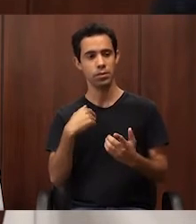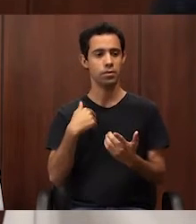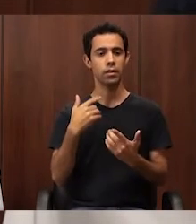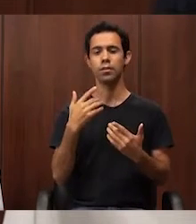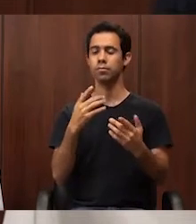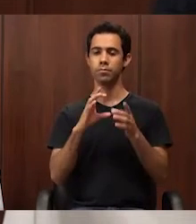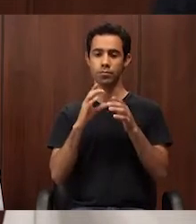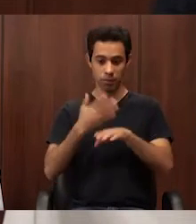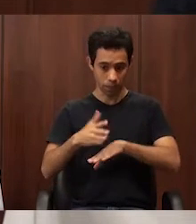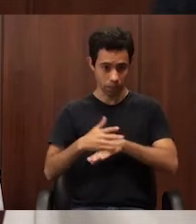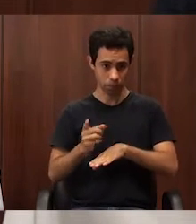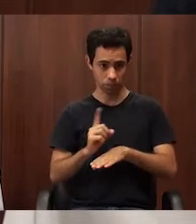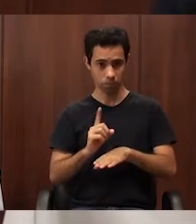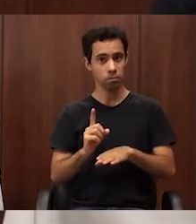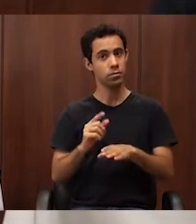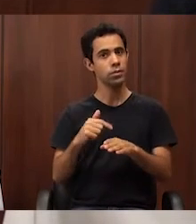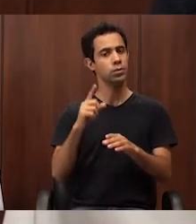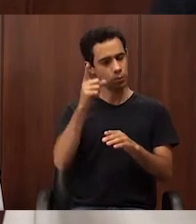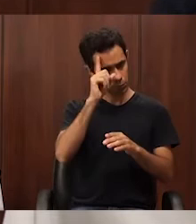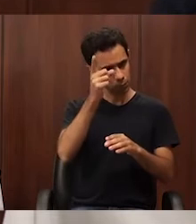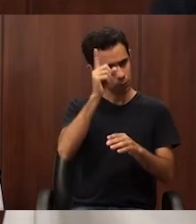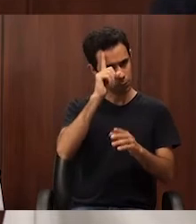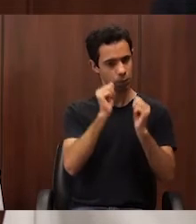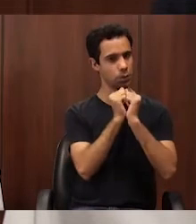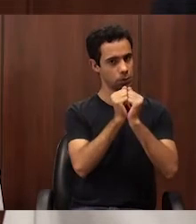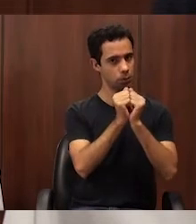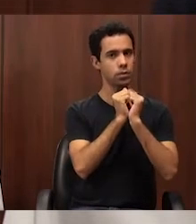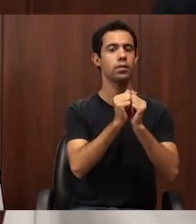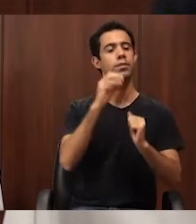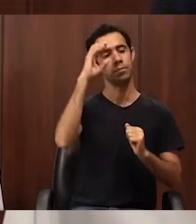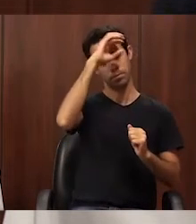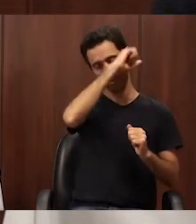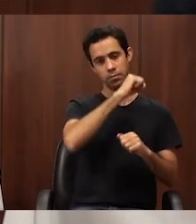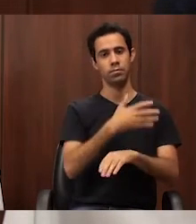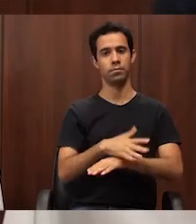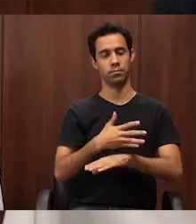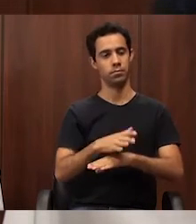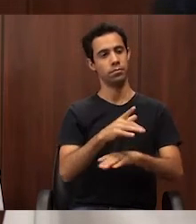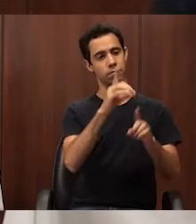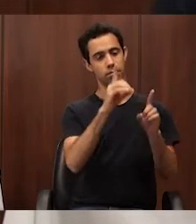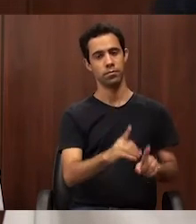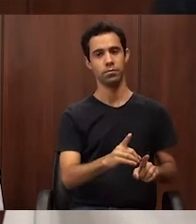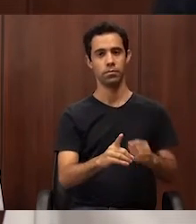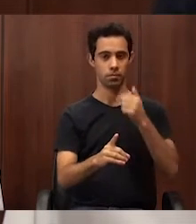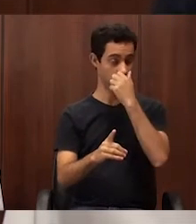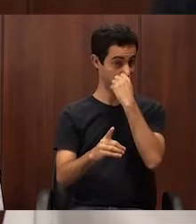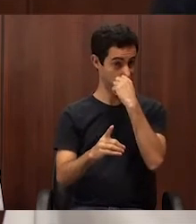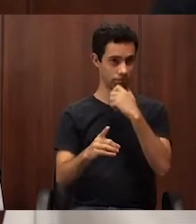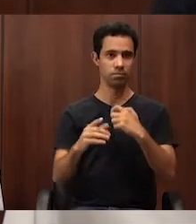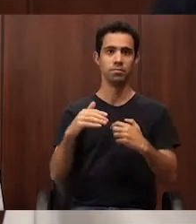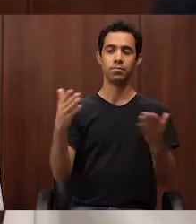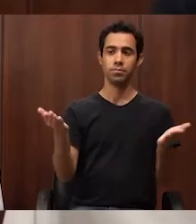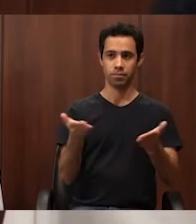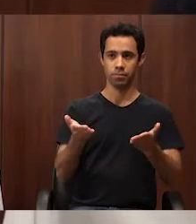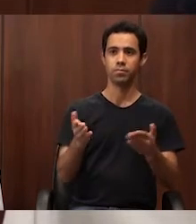convivência. E isso é um processo que vai mesmo passar por gerações. A geração de